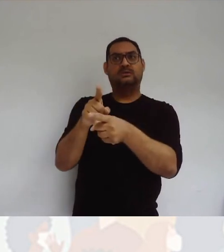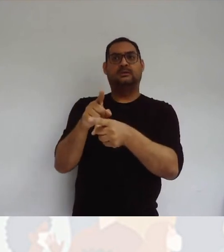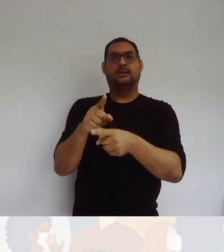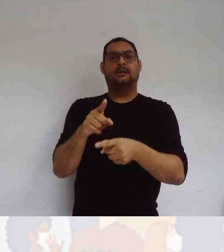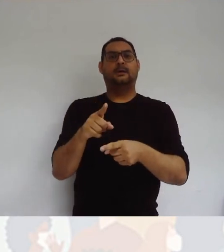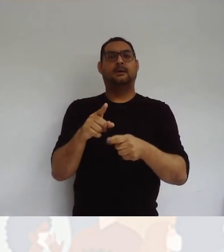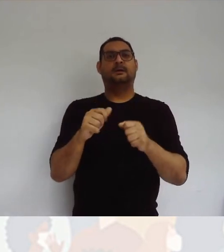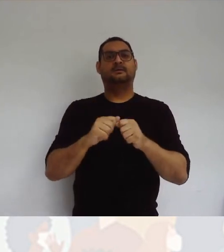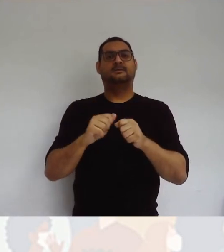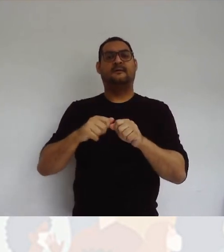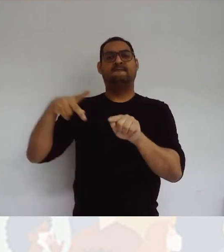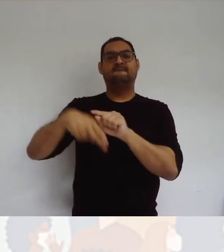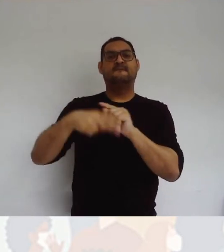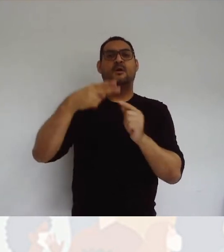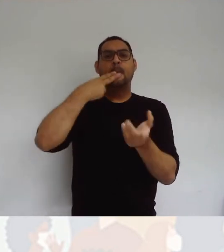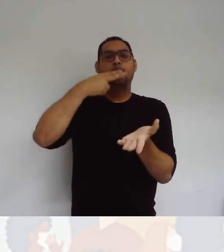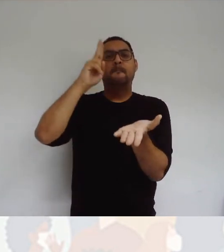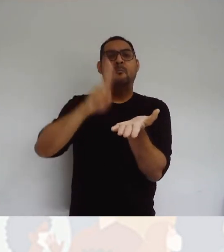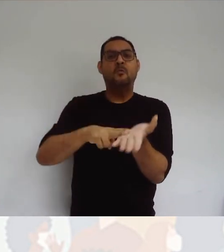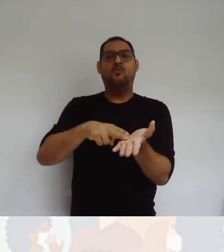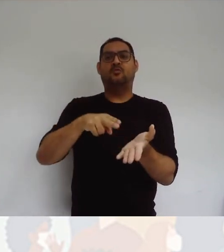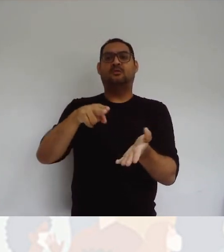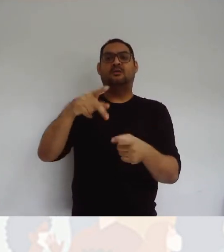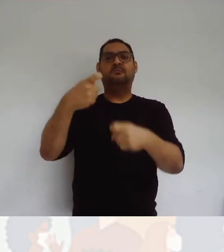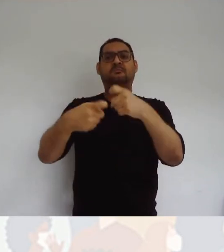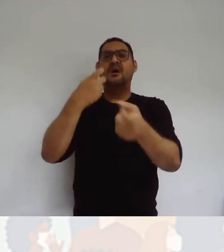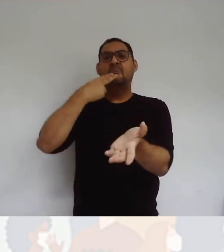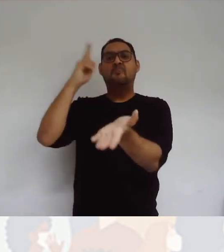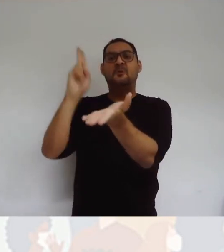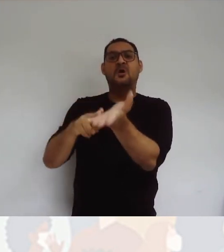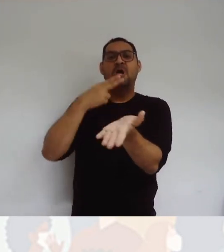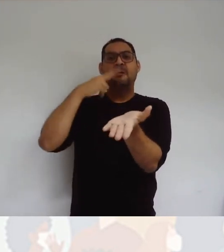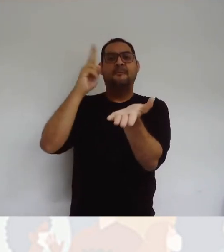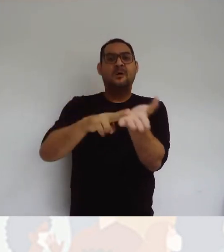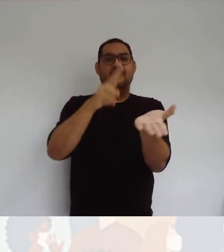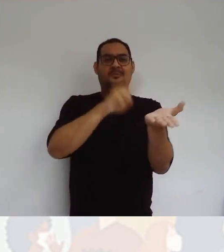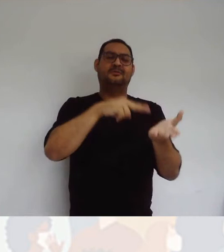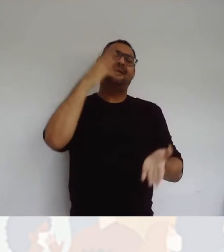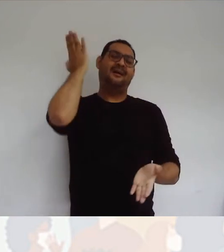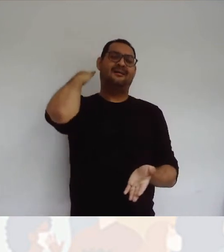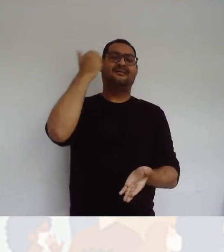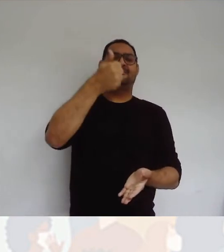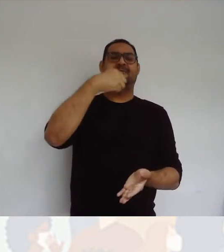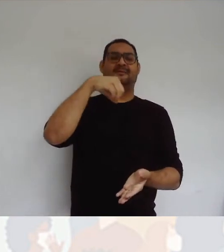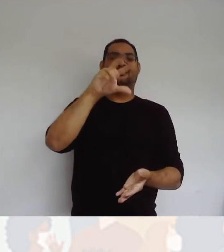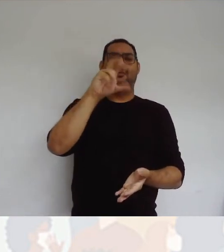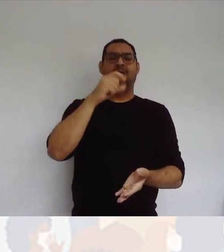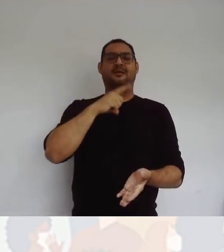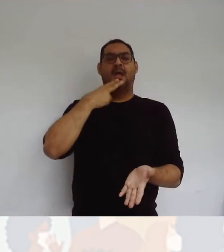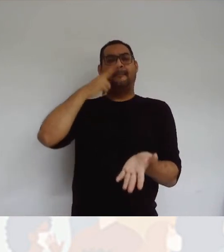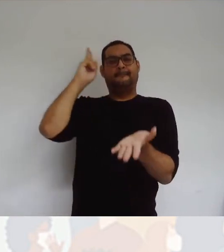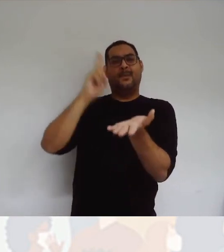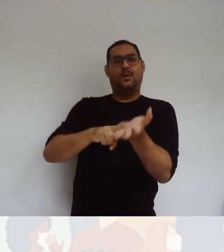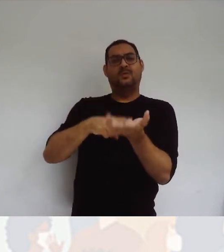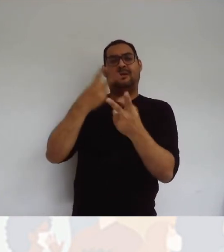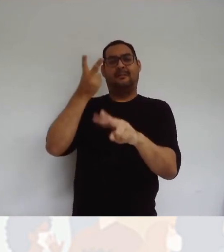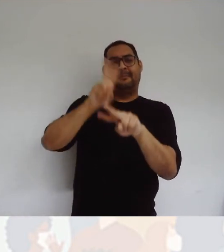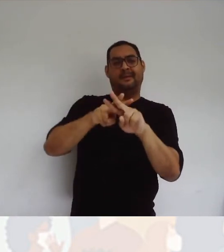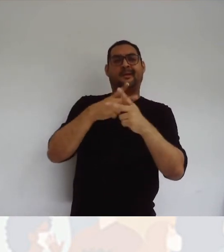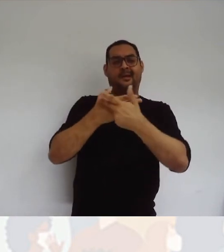fazia multas nos anos 50, multava as pessoas que se envolviam nessas práticas, né? E eu acho que as ciências sociais e ciências